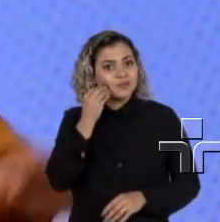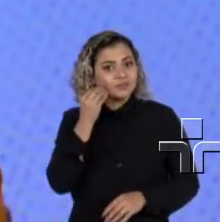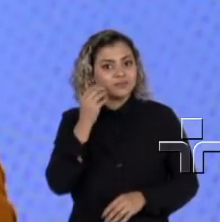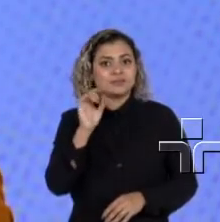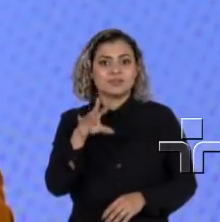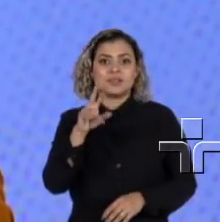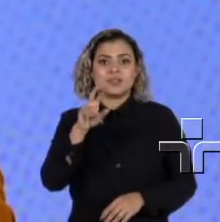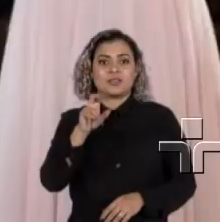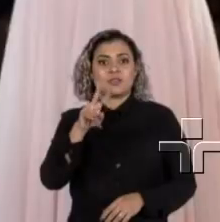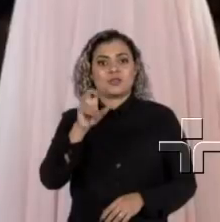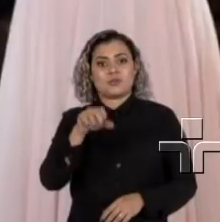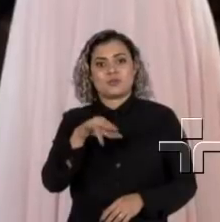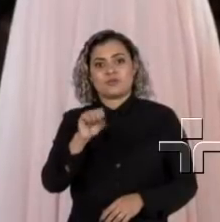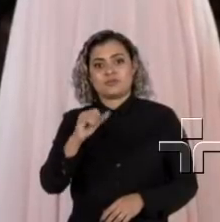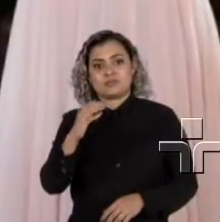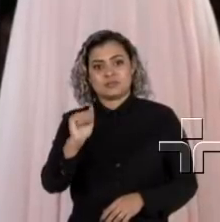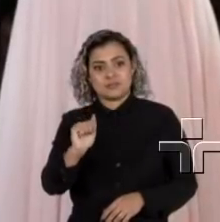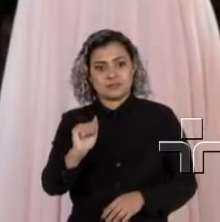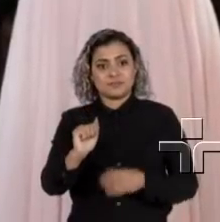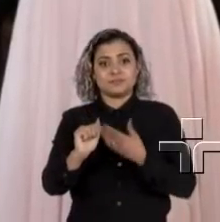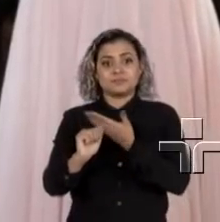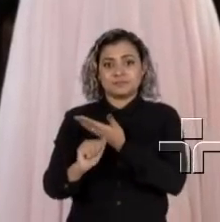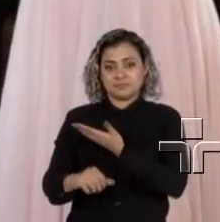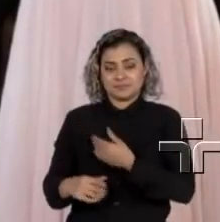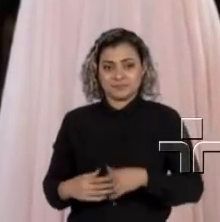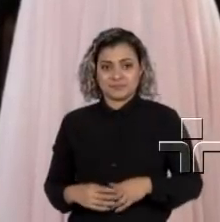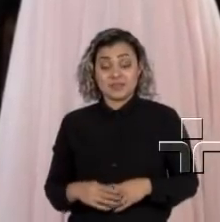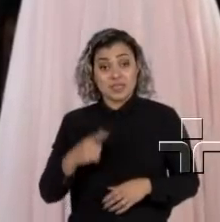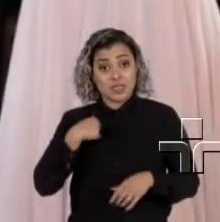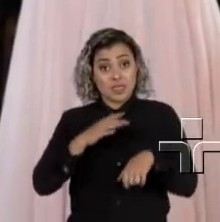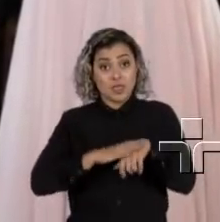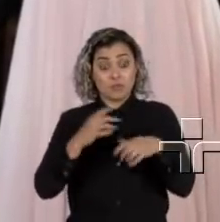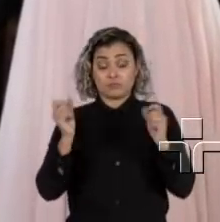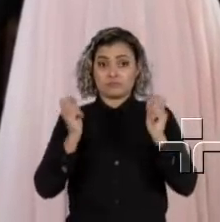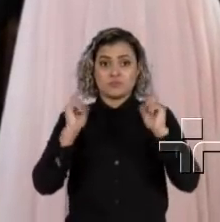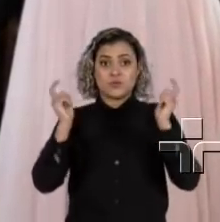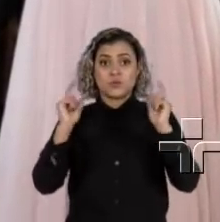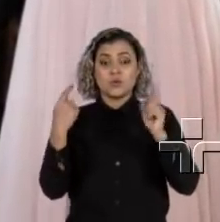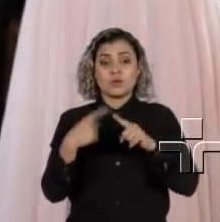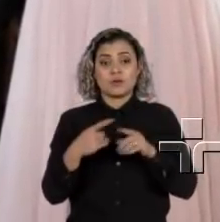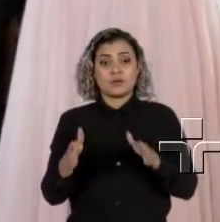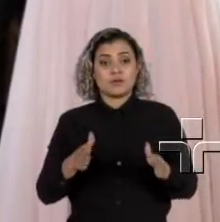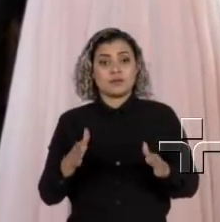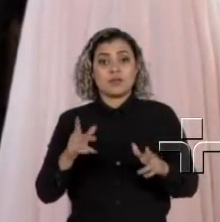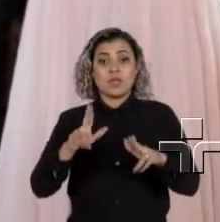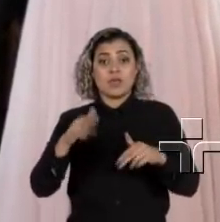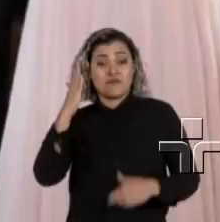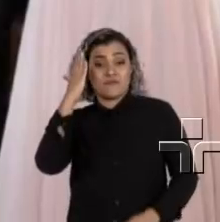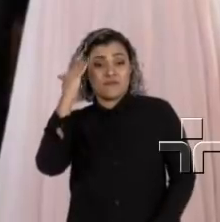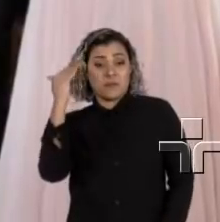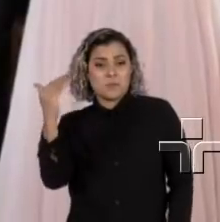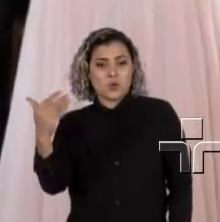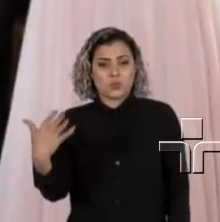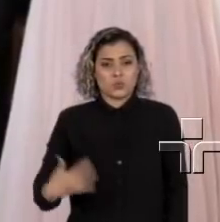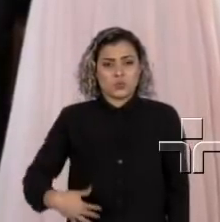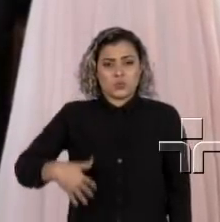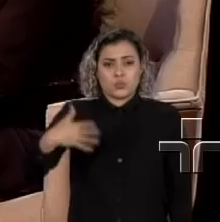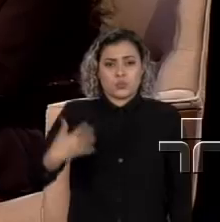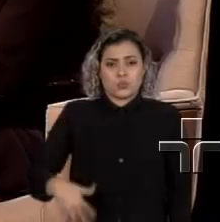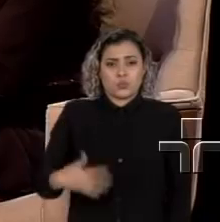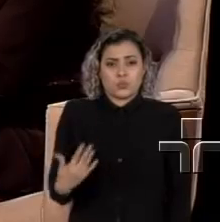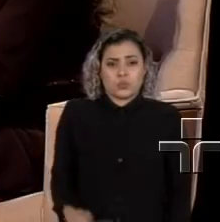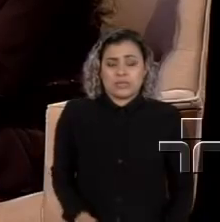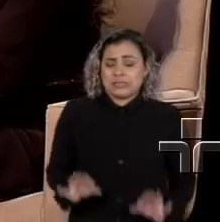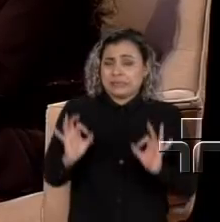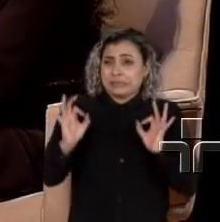A Noviça. A Noviça. E era uma coisa realmente que eu ficava chocado, né? Naquela Broadway mesmo, né?